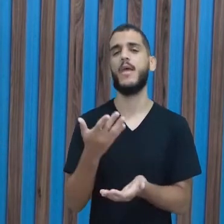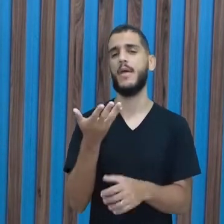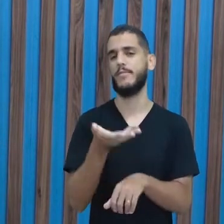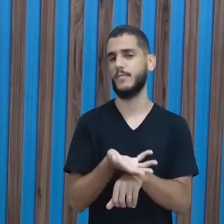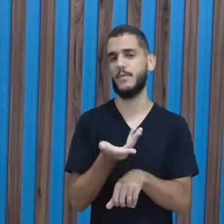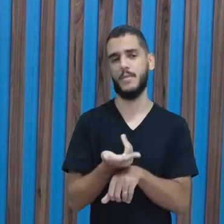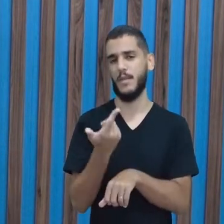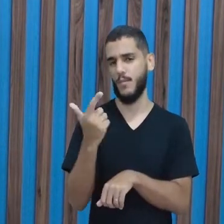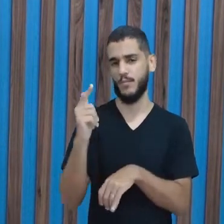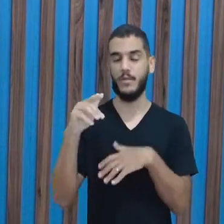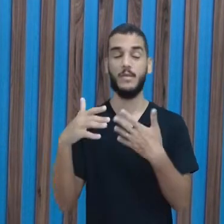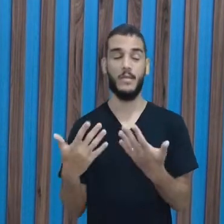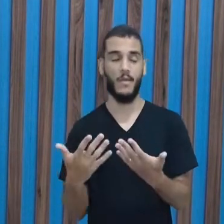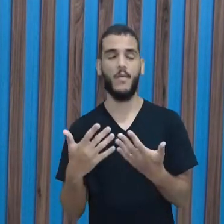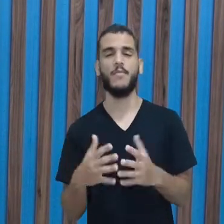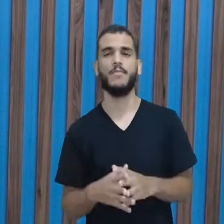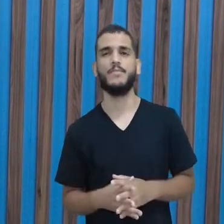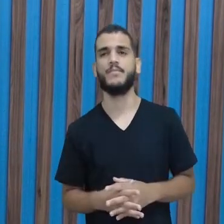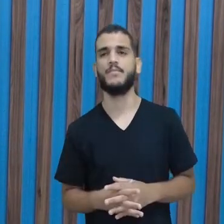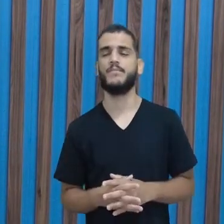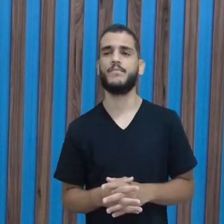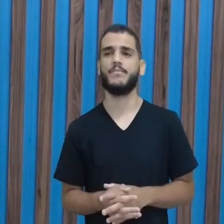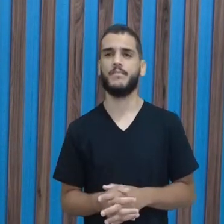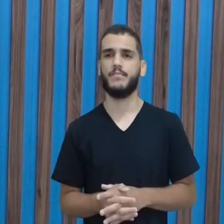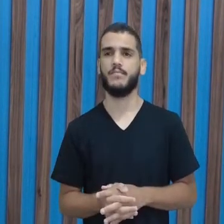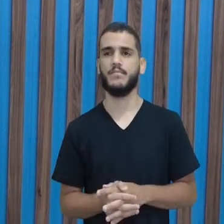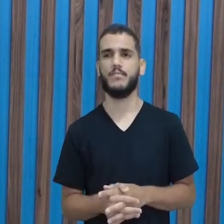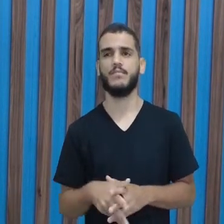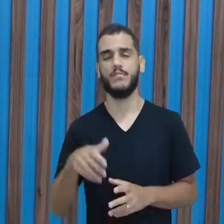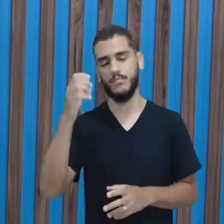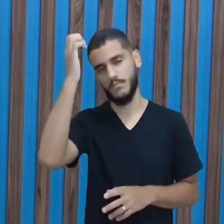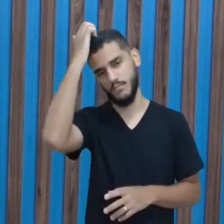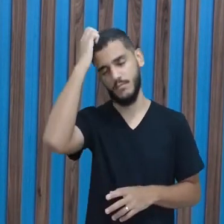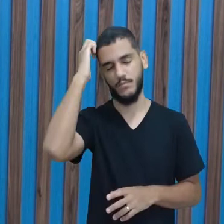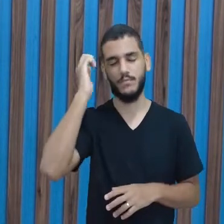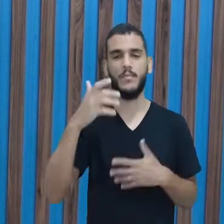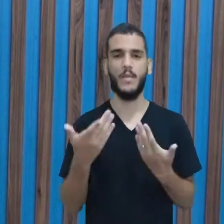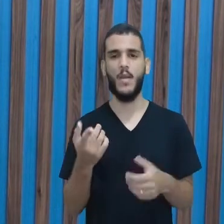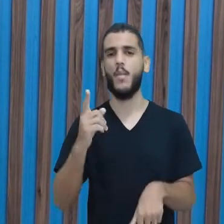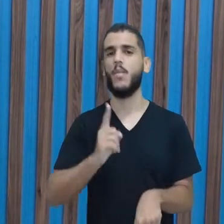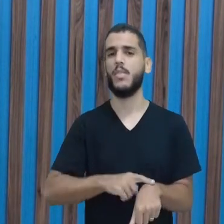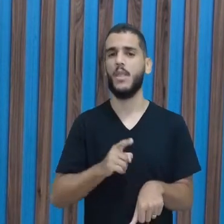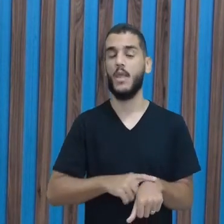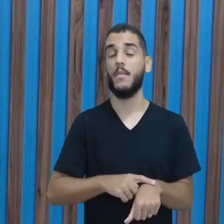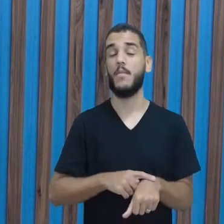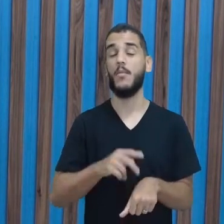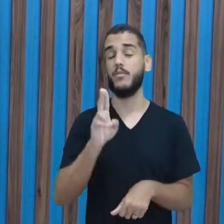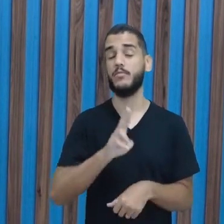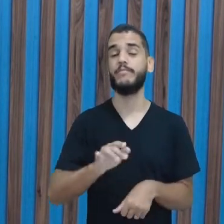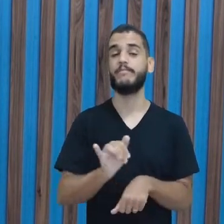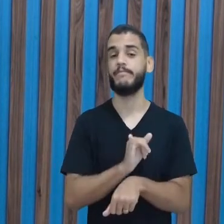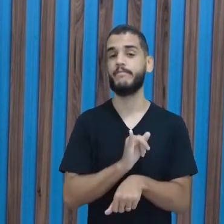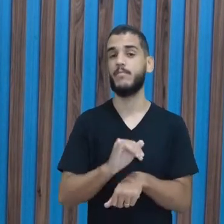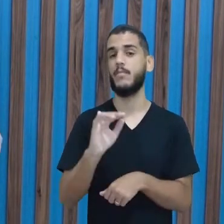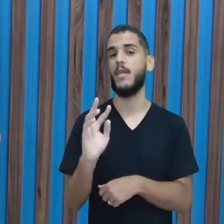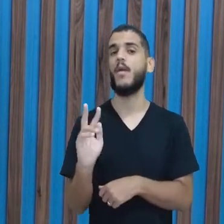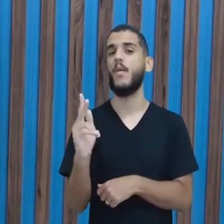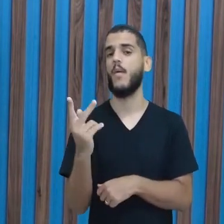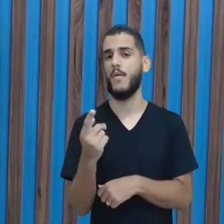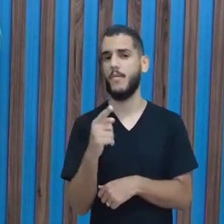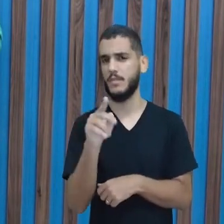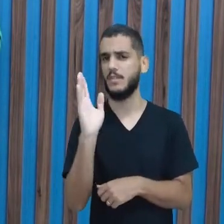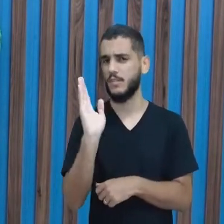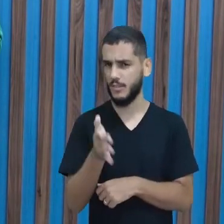Por enquanto a gente só precisa saber disso. É 40. Qual o tempo em horas? Vocês já